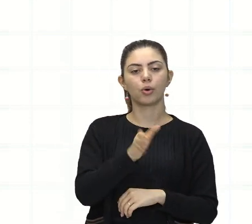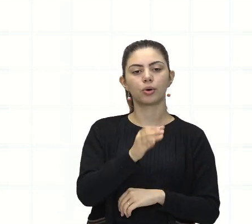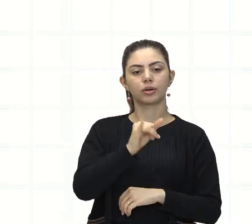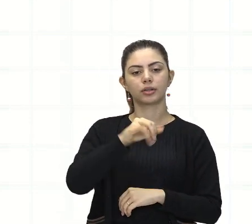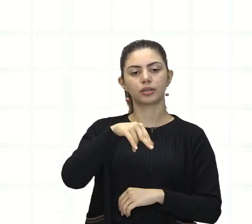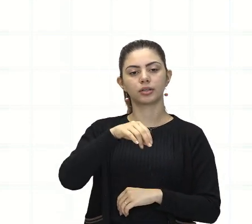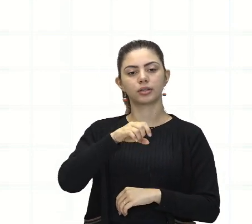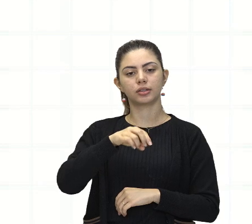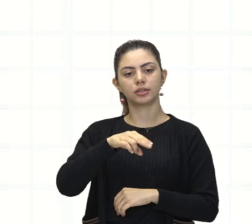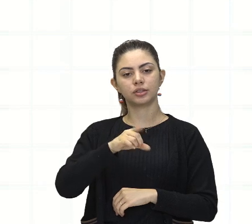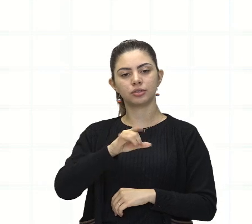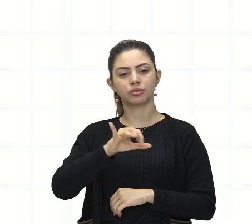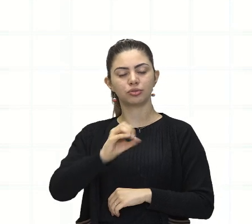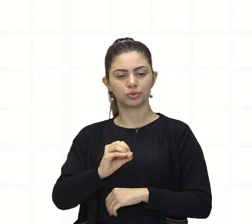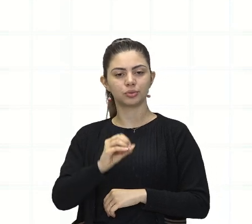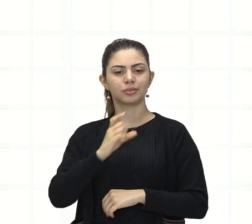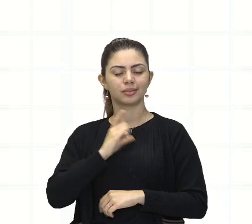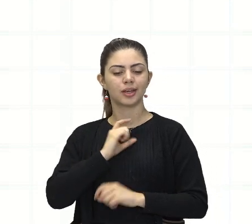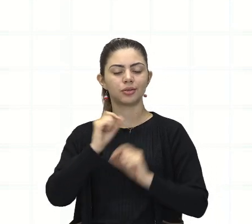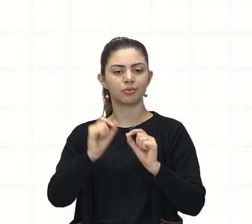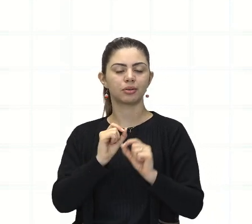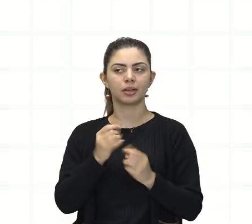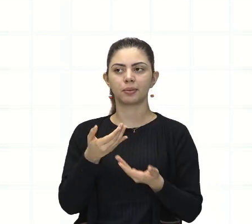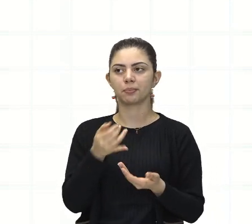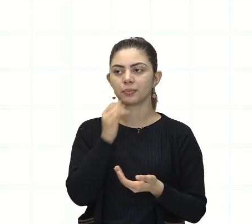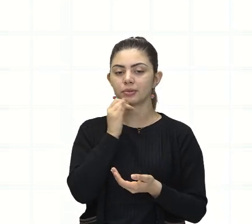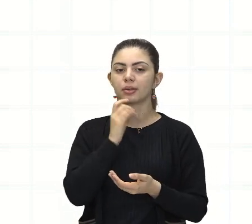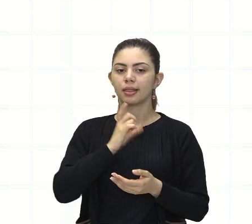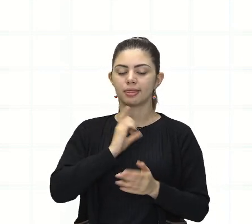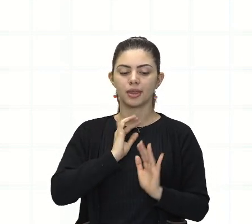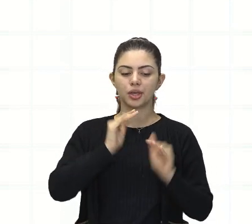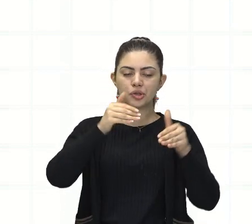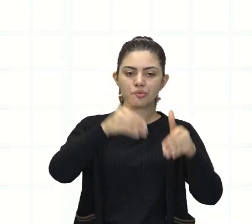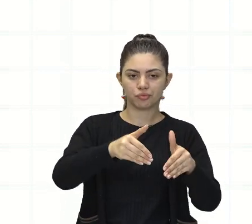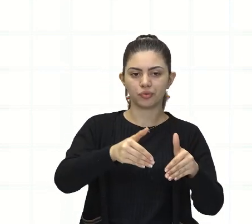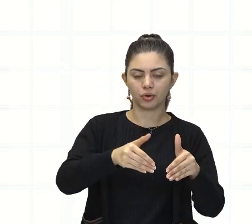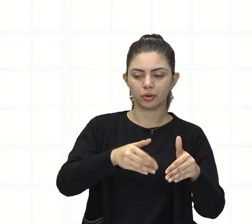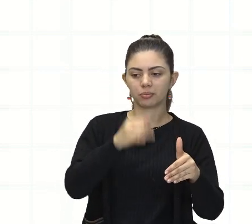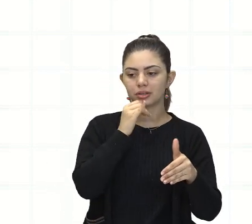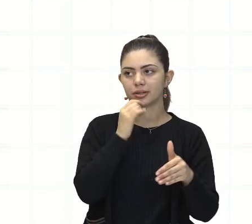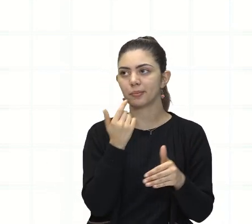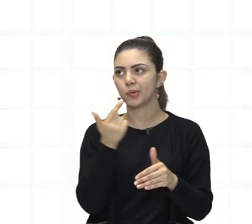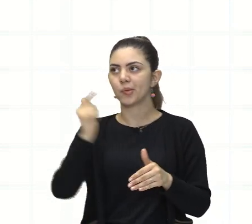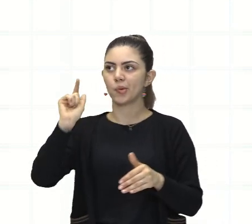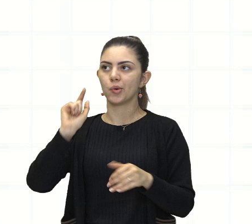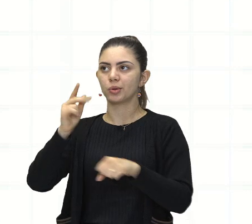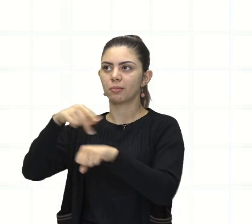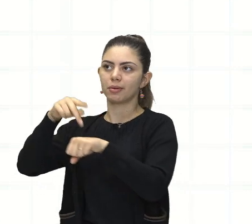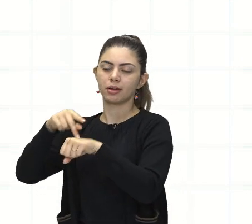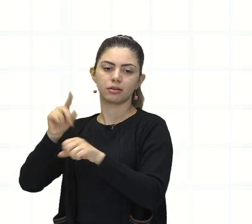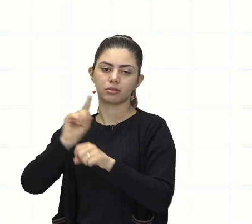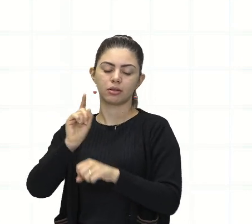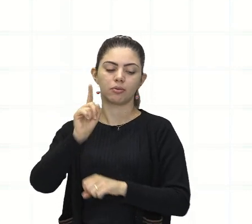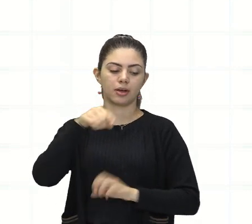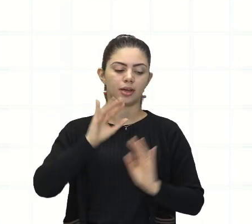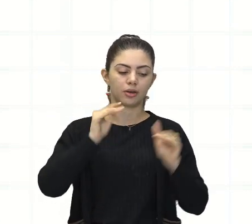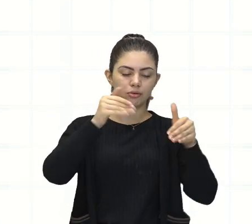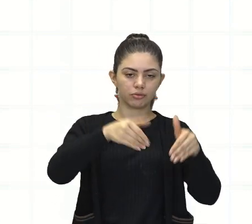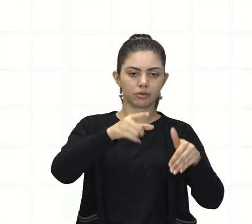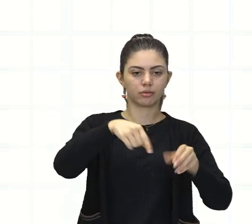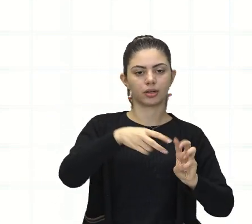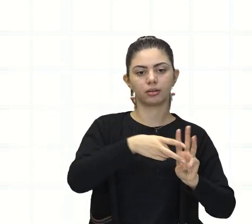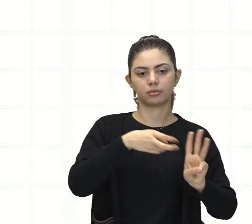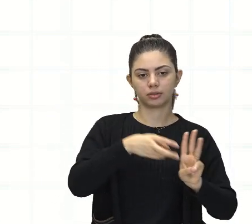está definindo. Não é um japonês, não é um americano, é um índio. Então, esse O